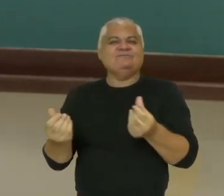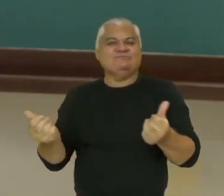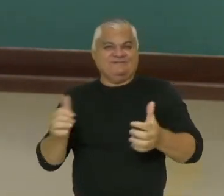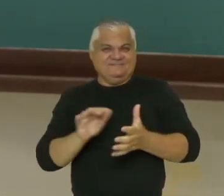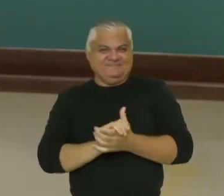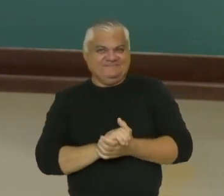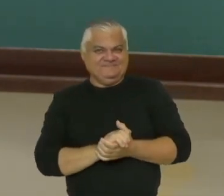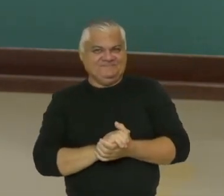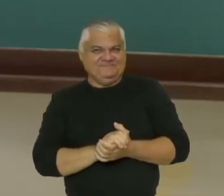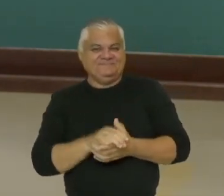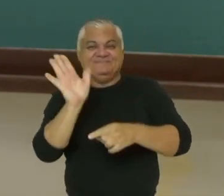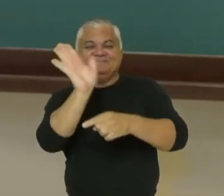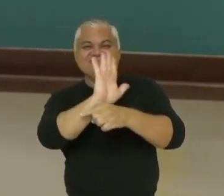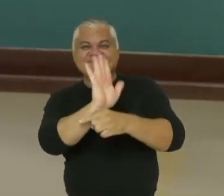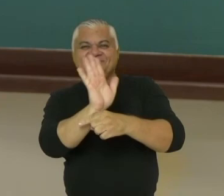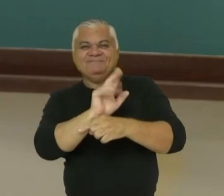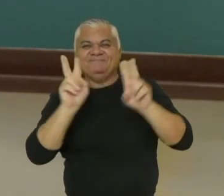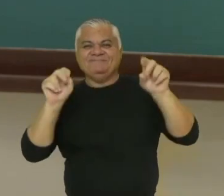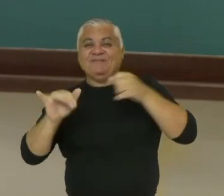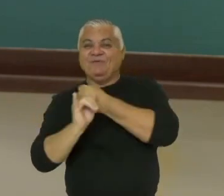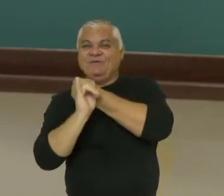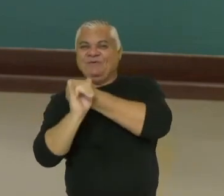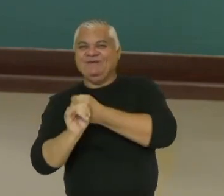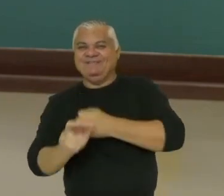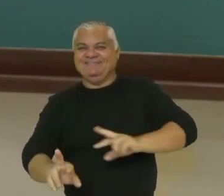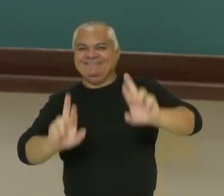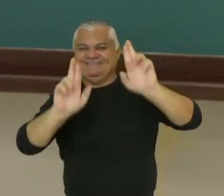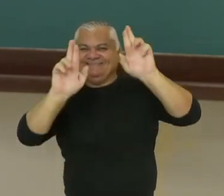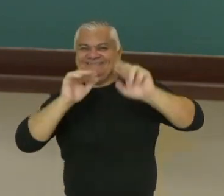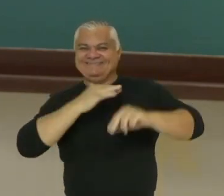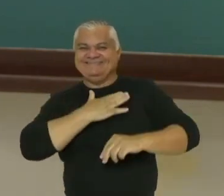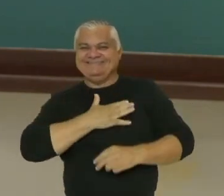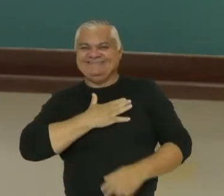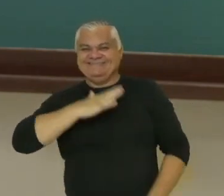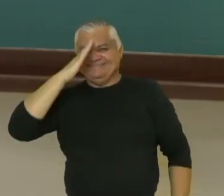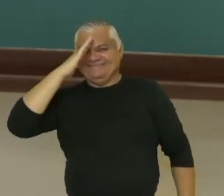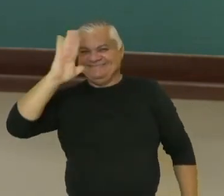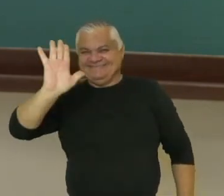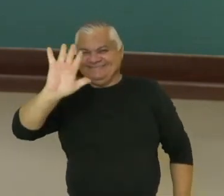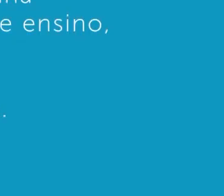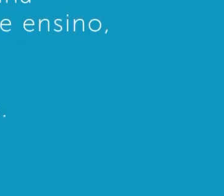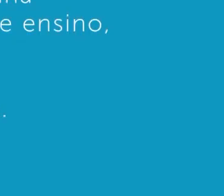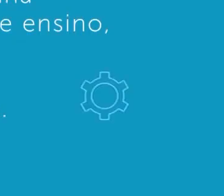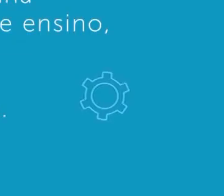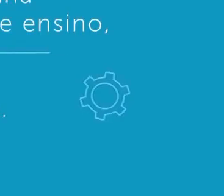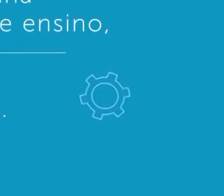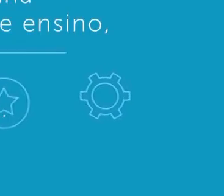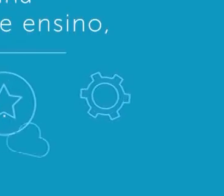Nesse vídeo falamos sobre conto. Espero que vocês tenham gostado. Até breve!